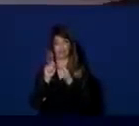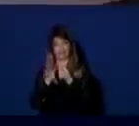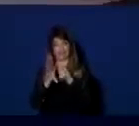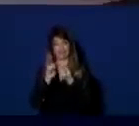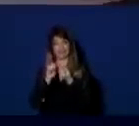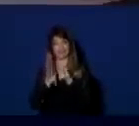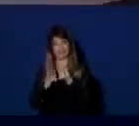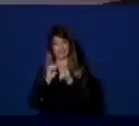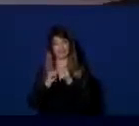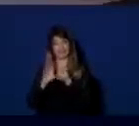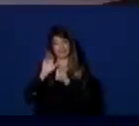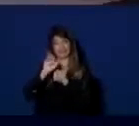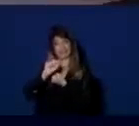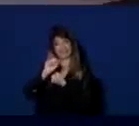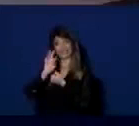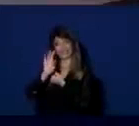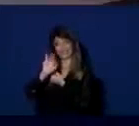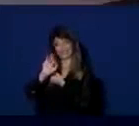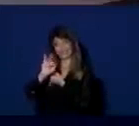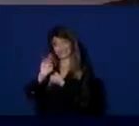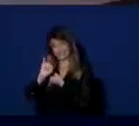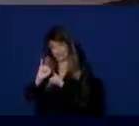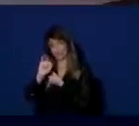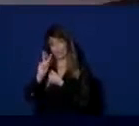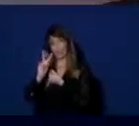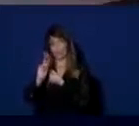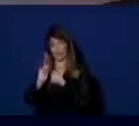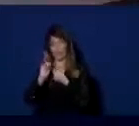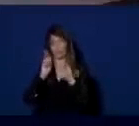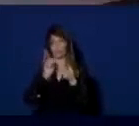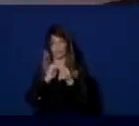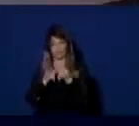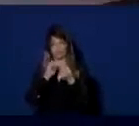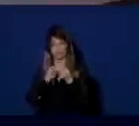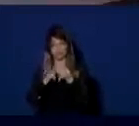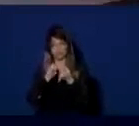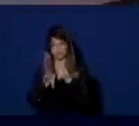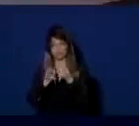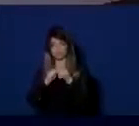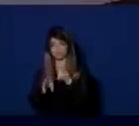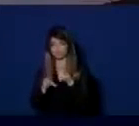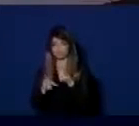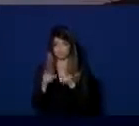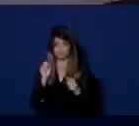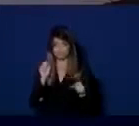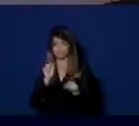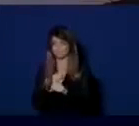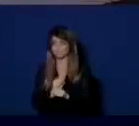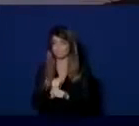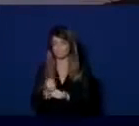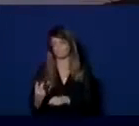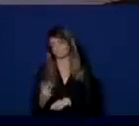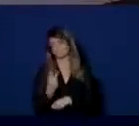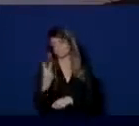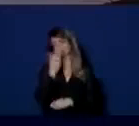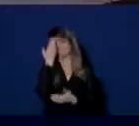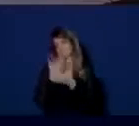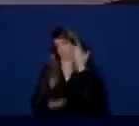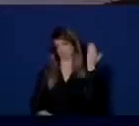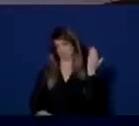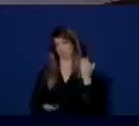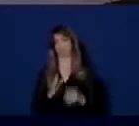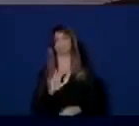descolamento dramático entre preço e valor, para usar um jeito simples de explicar isso. Então, o